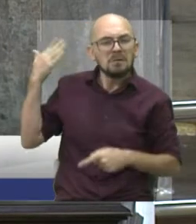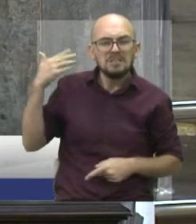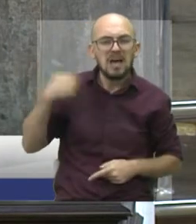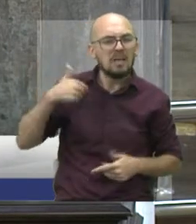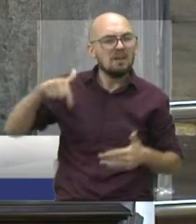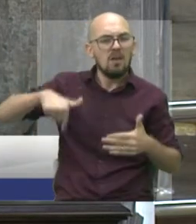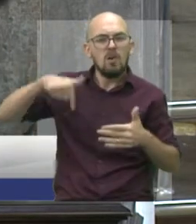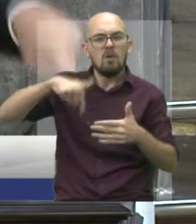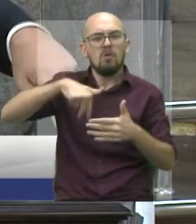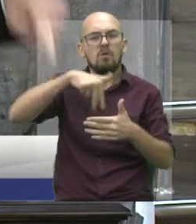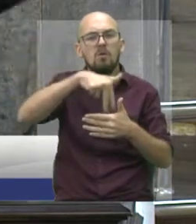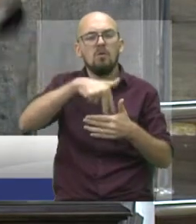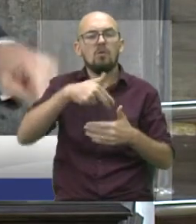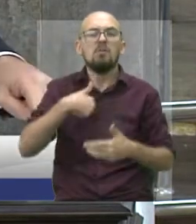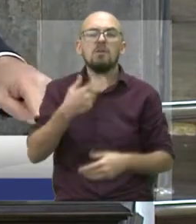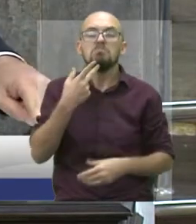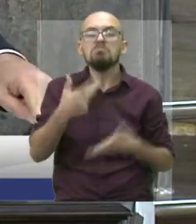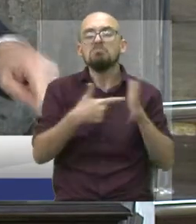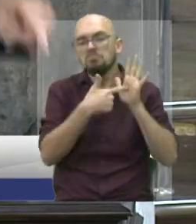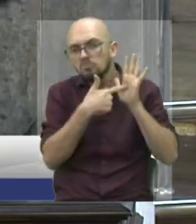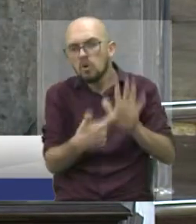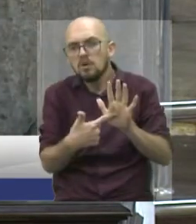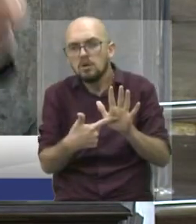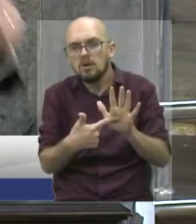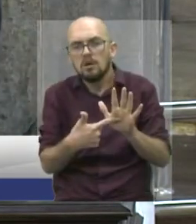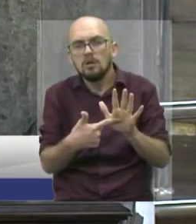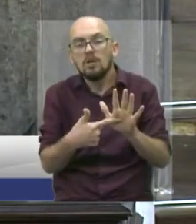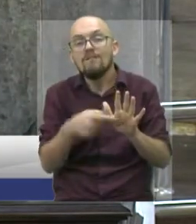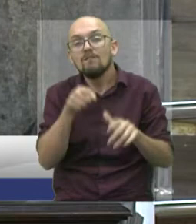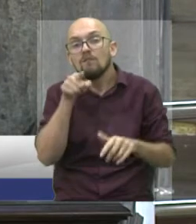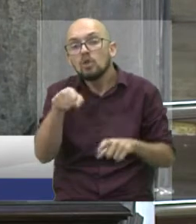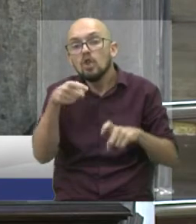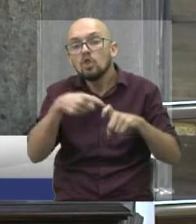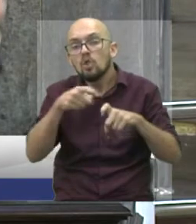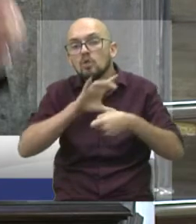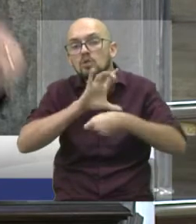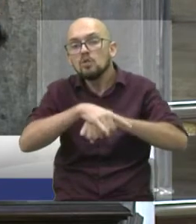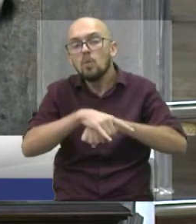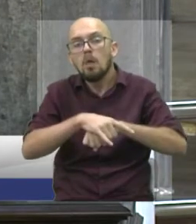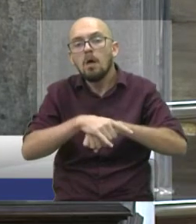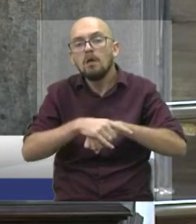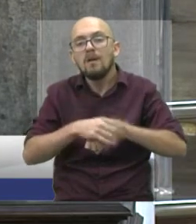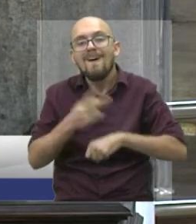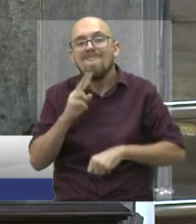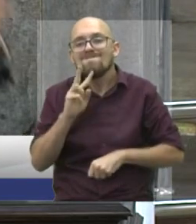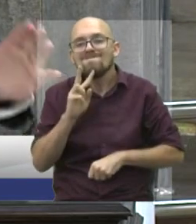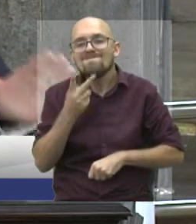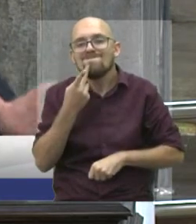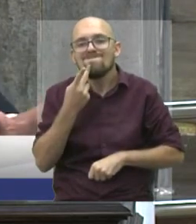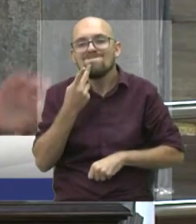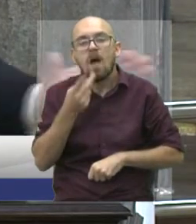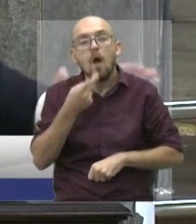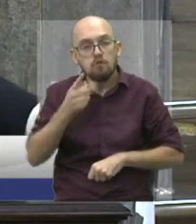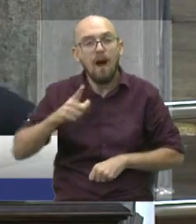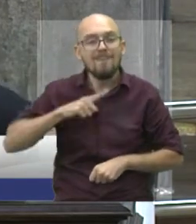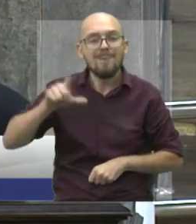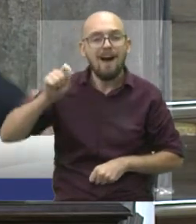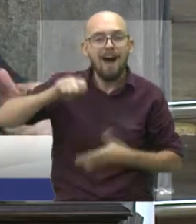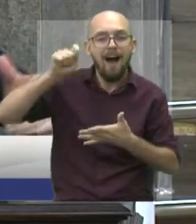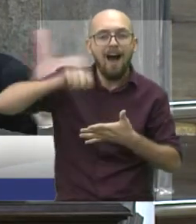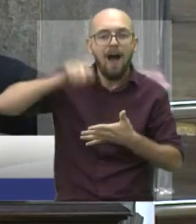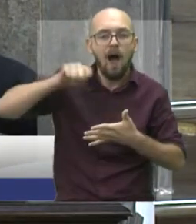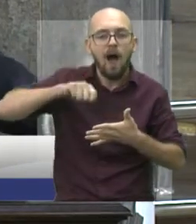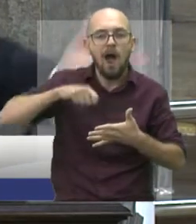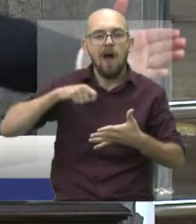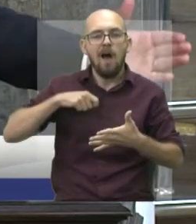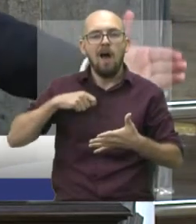aqui, provei, mostrei que o senhor não tem palavra, que o senhor falou que ia assinar e não assinou. Só isso. Aí o